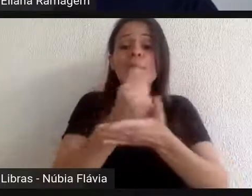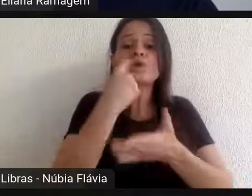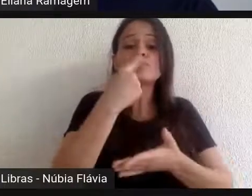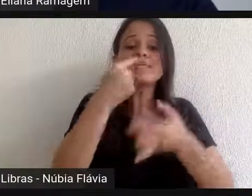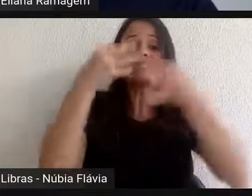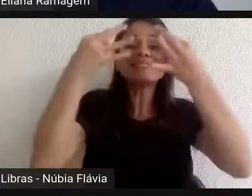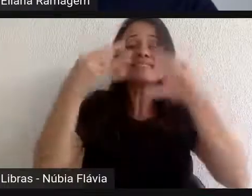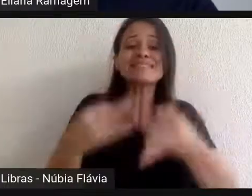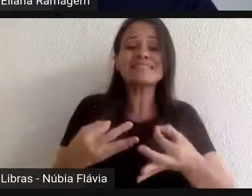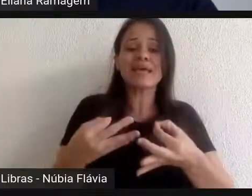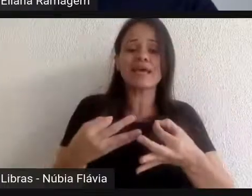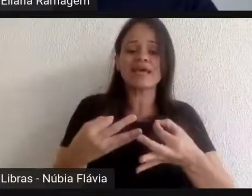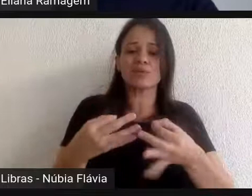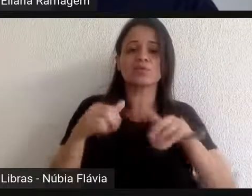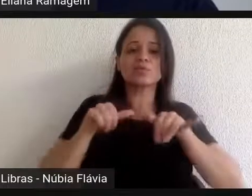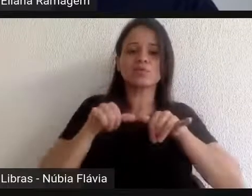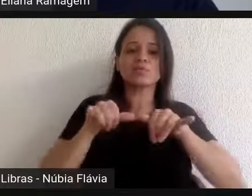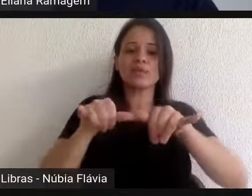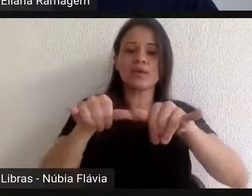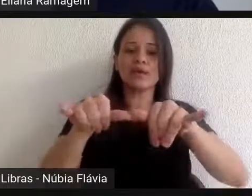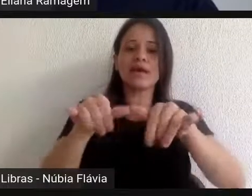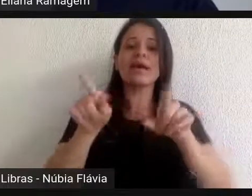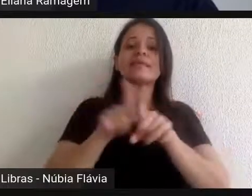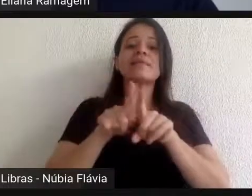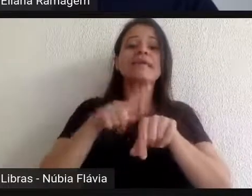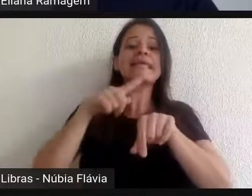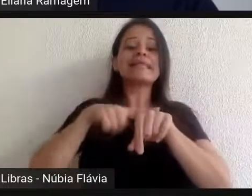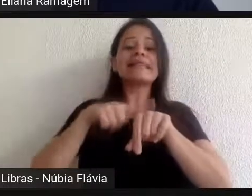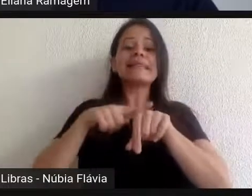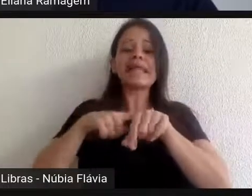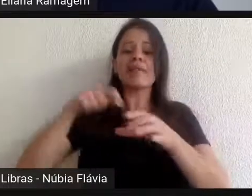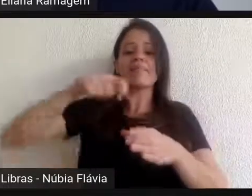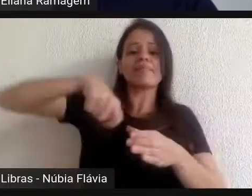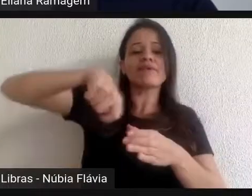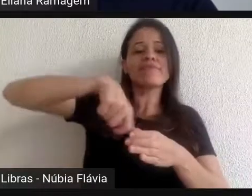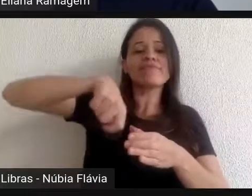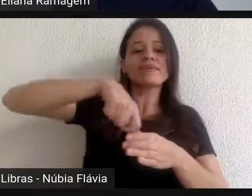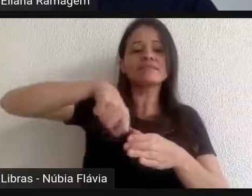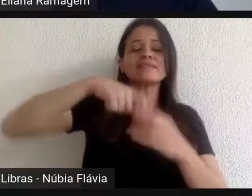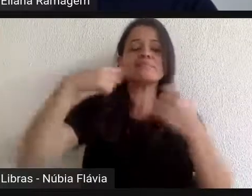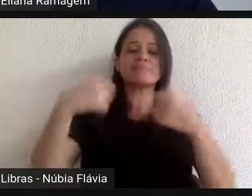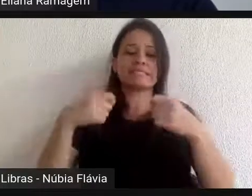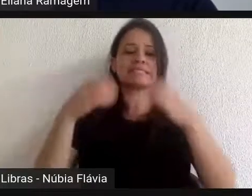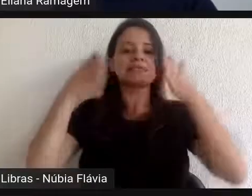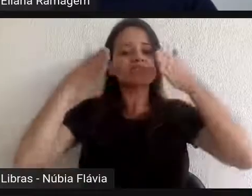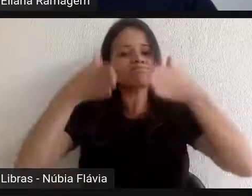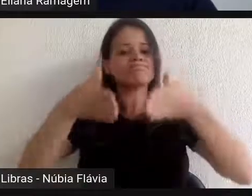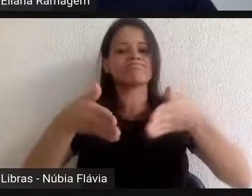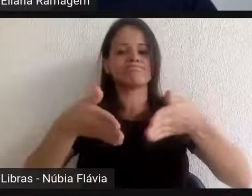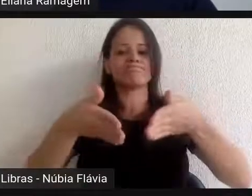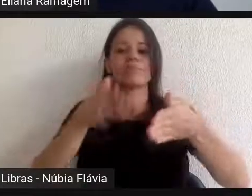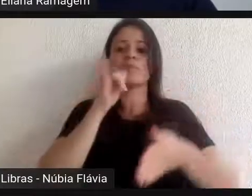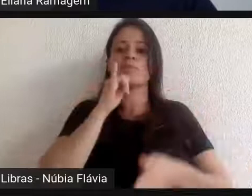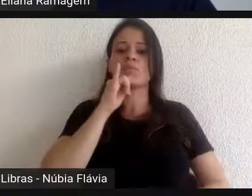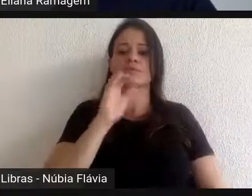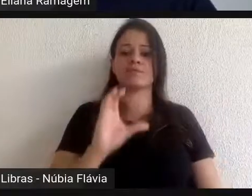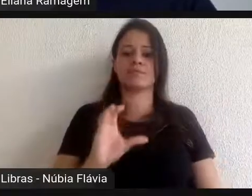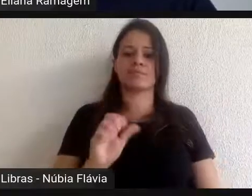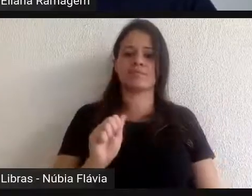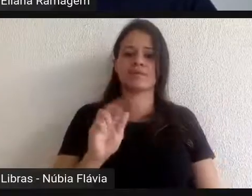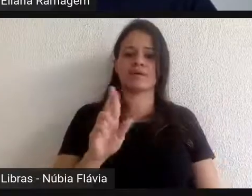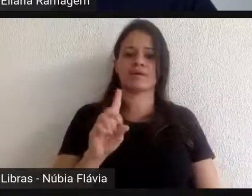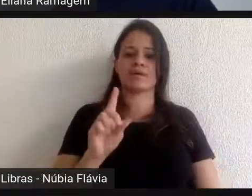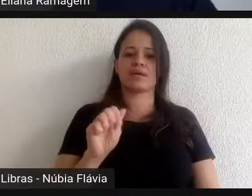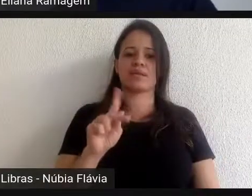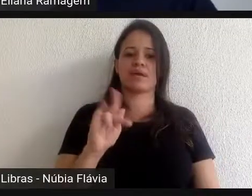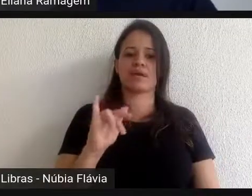o tempo que a gente leva para preparar as nossas refeições, né? Então, assim, quando eu falo em cardápio, vamos planejar, vamos